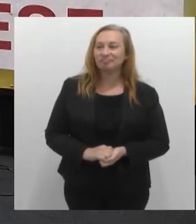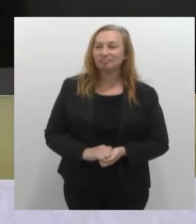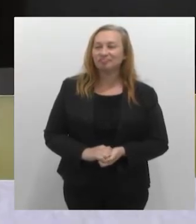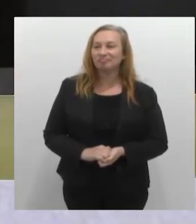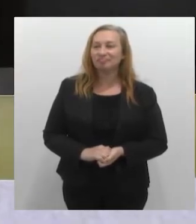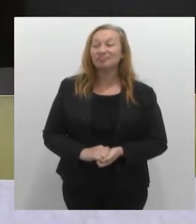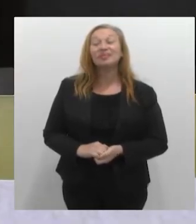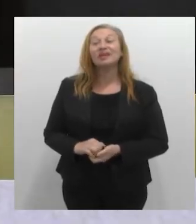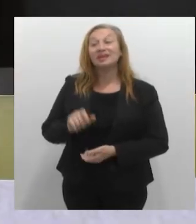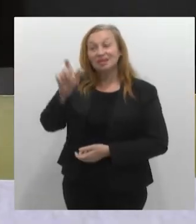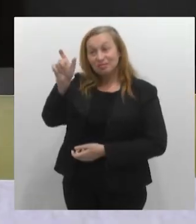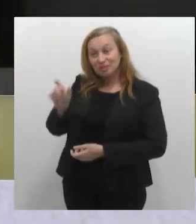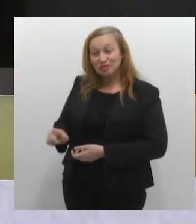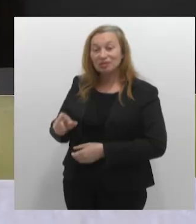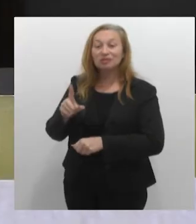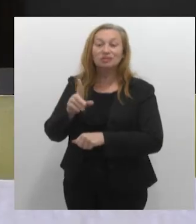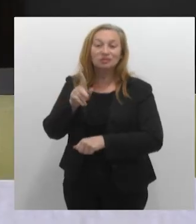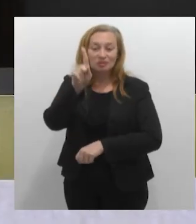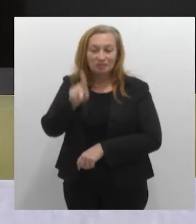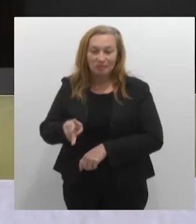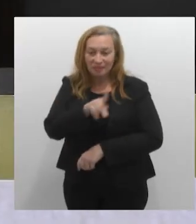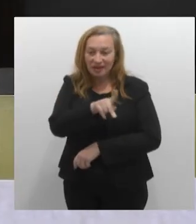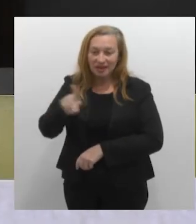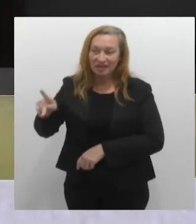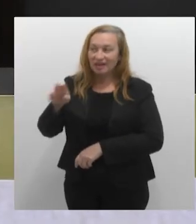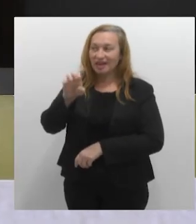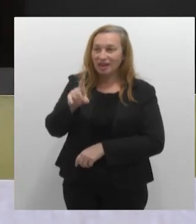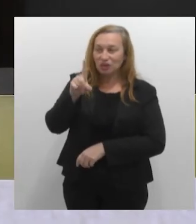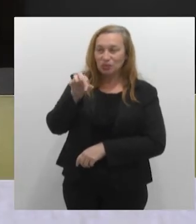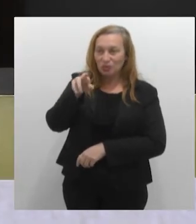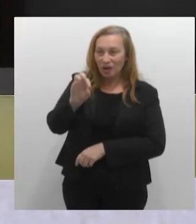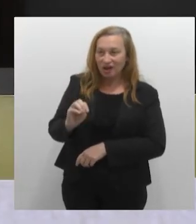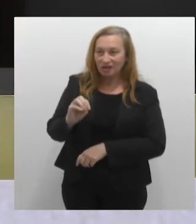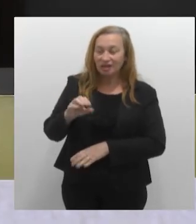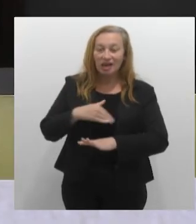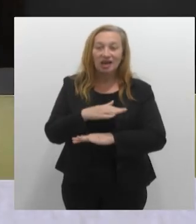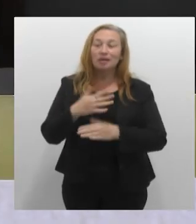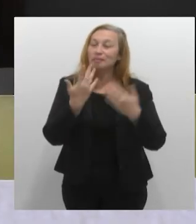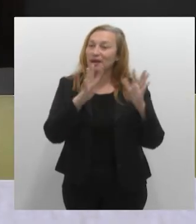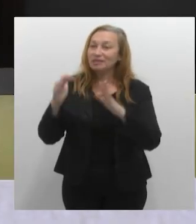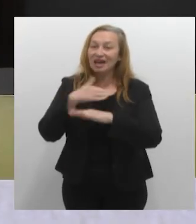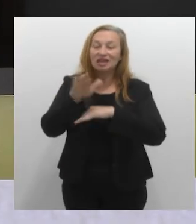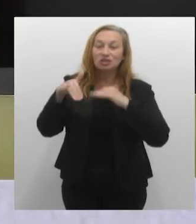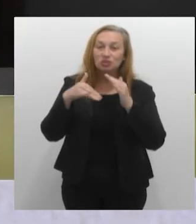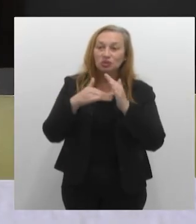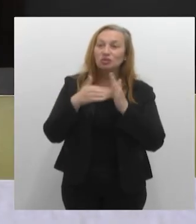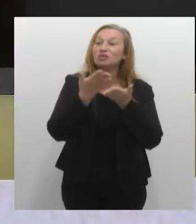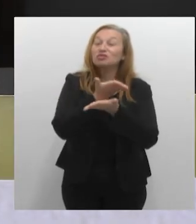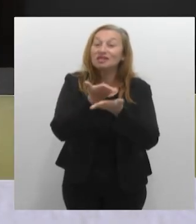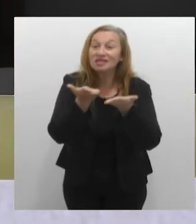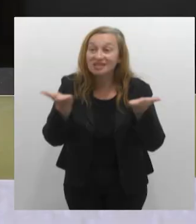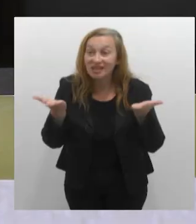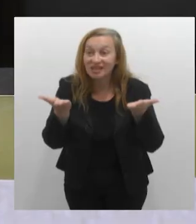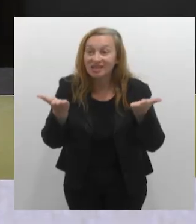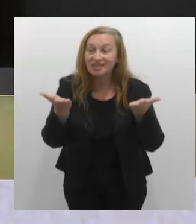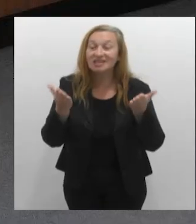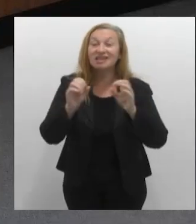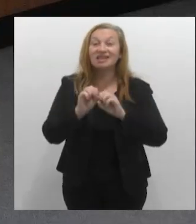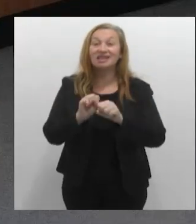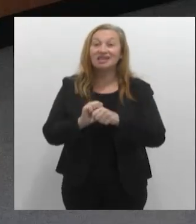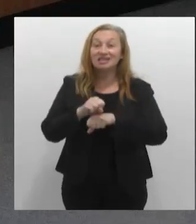E na pessoa do padre Eduardo, quero cumprimentar todos os seminaristas, uma salva de palmas a todos os